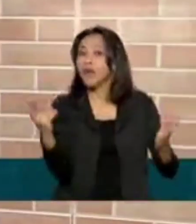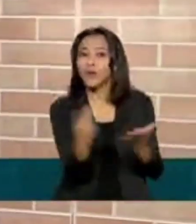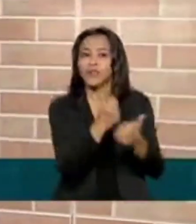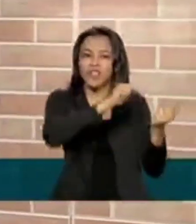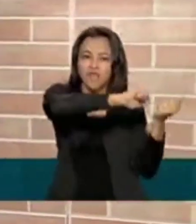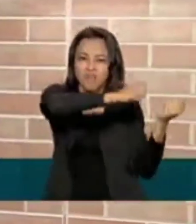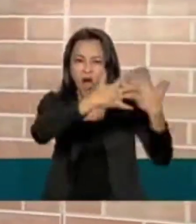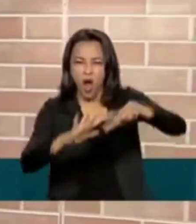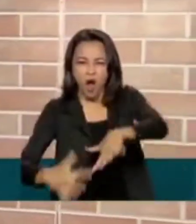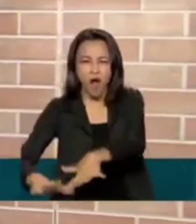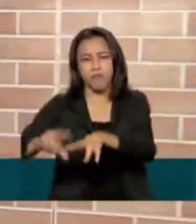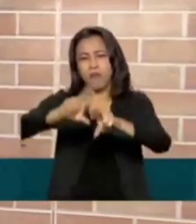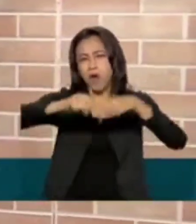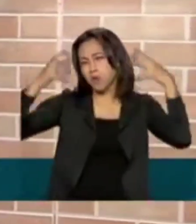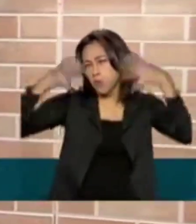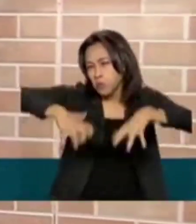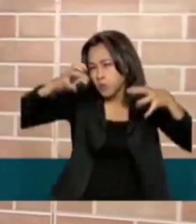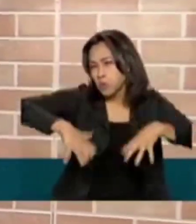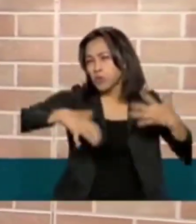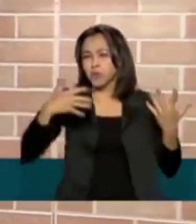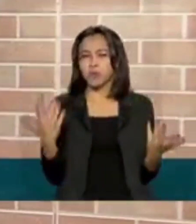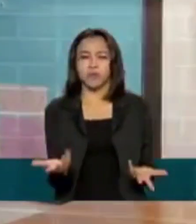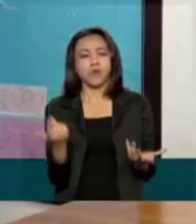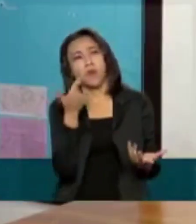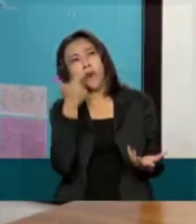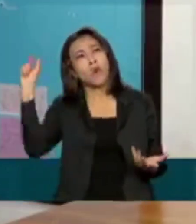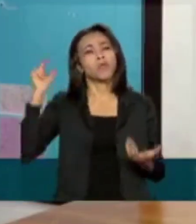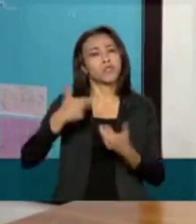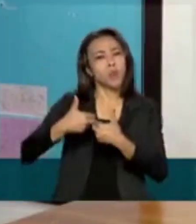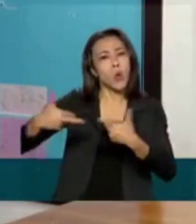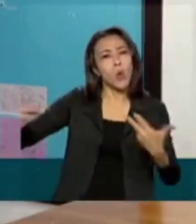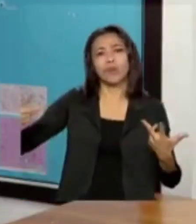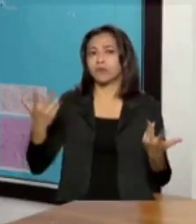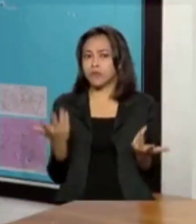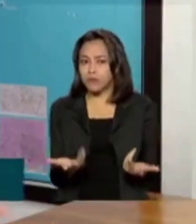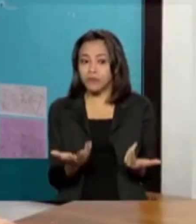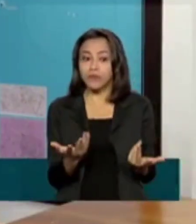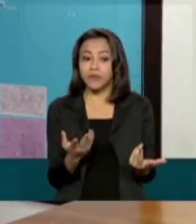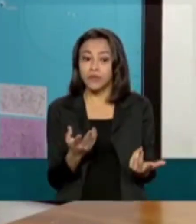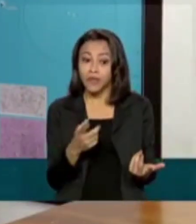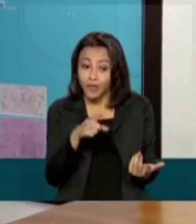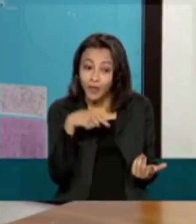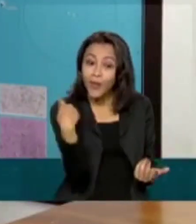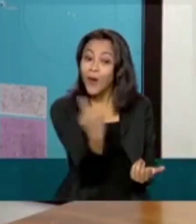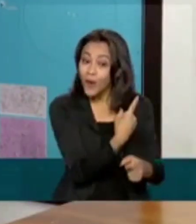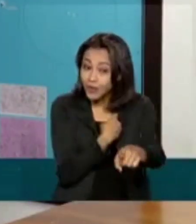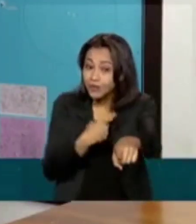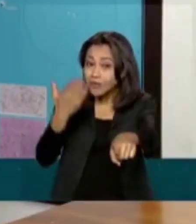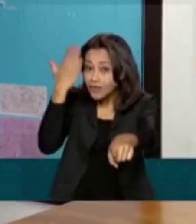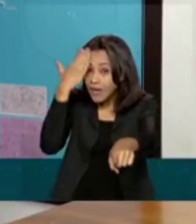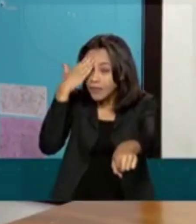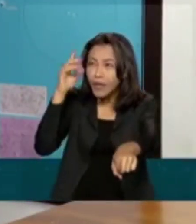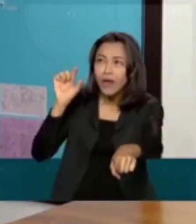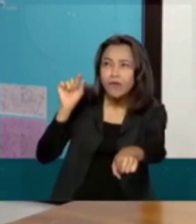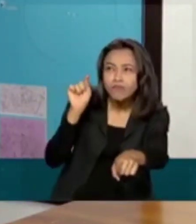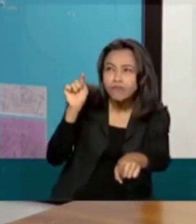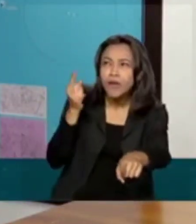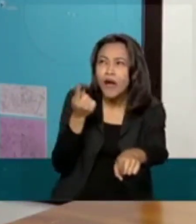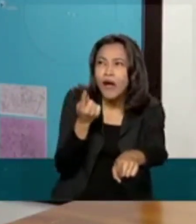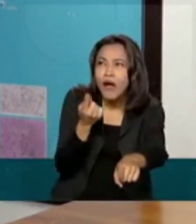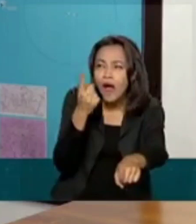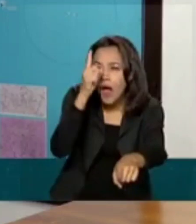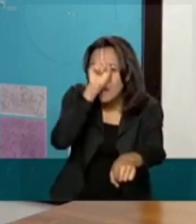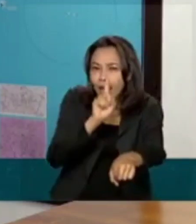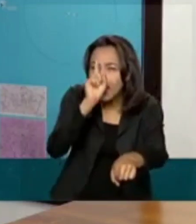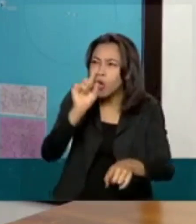da natureza, como em Petrópolis, teve um deslizamento, nós vamos ter aquele pontinho amarelo